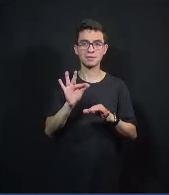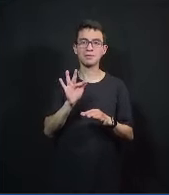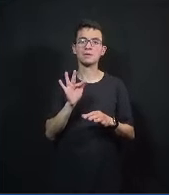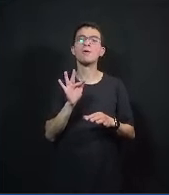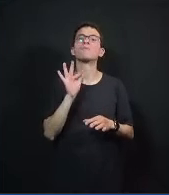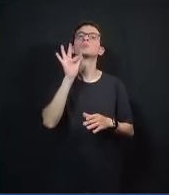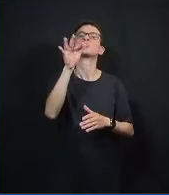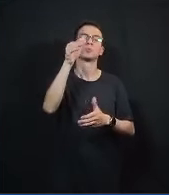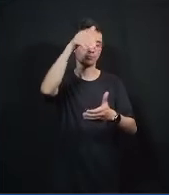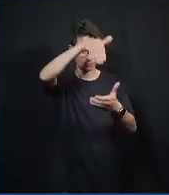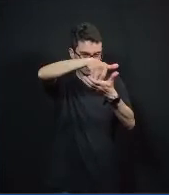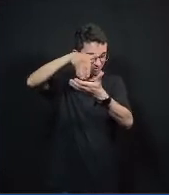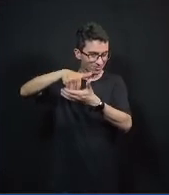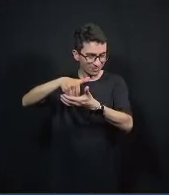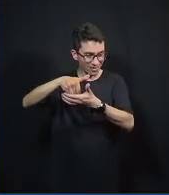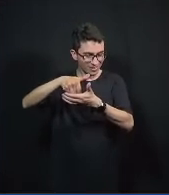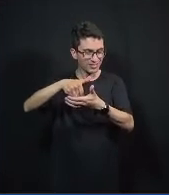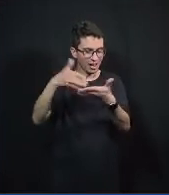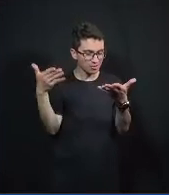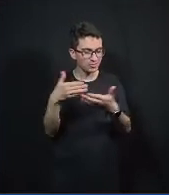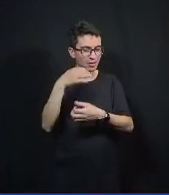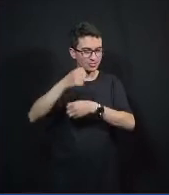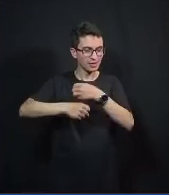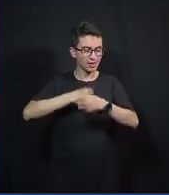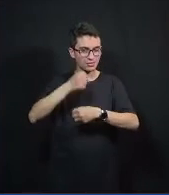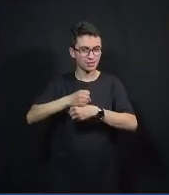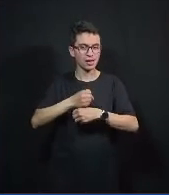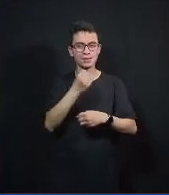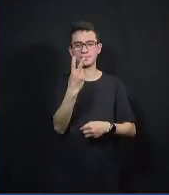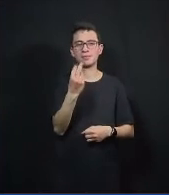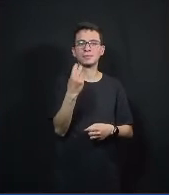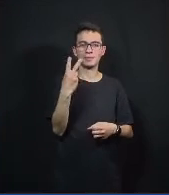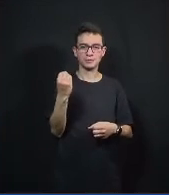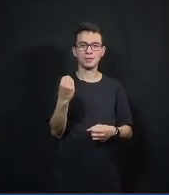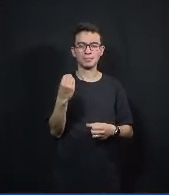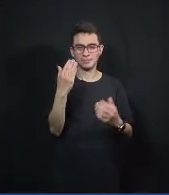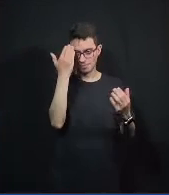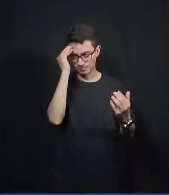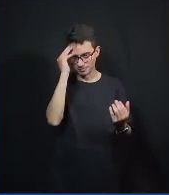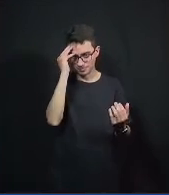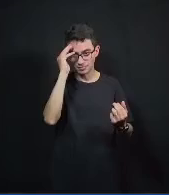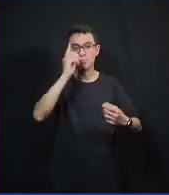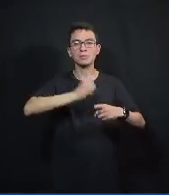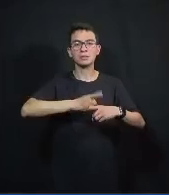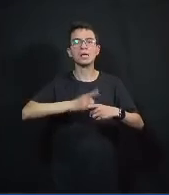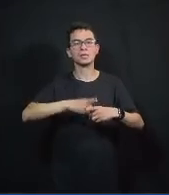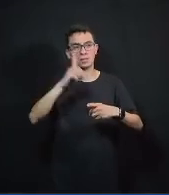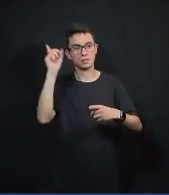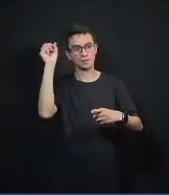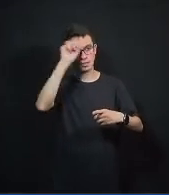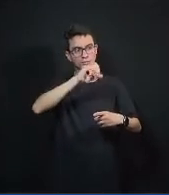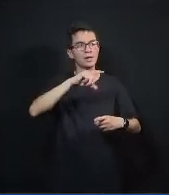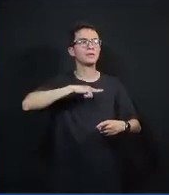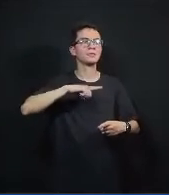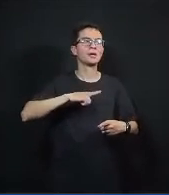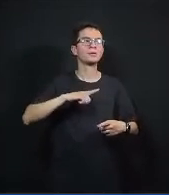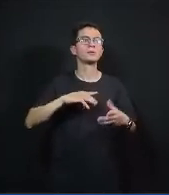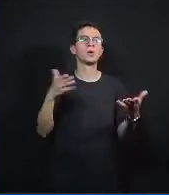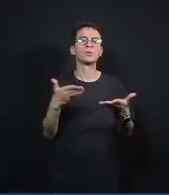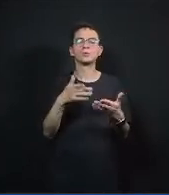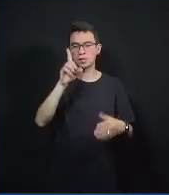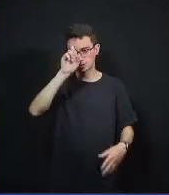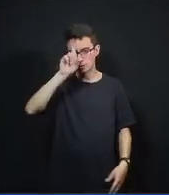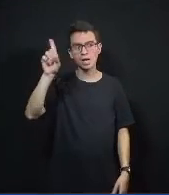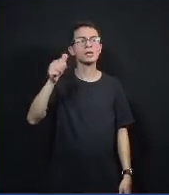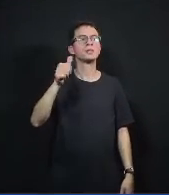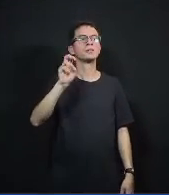2020. São muitos os desafios que a Justiça Eleitoral vem enfrentando para preparar as eleições do próximo dia 15 de novembro, mas o maior